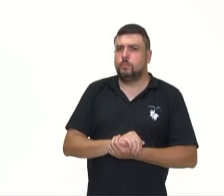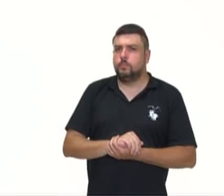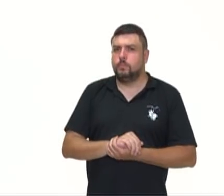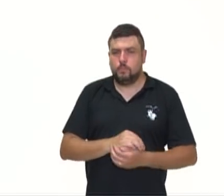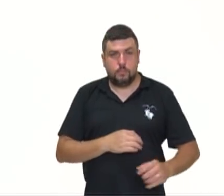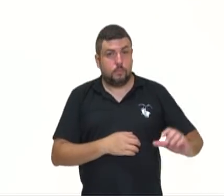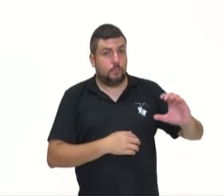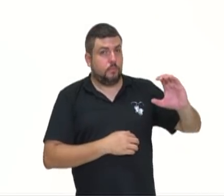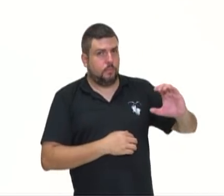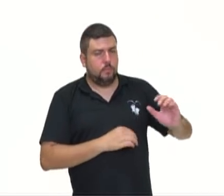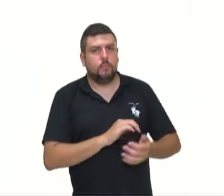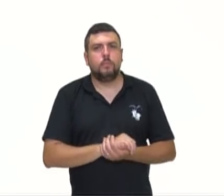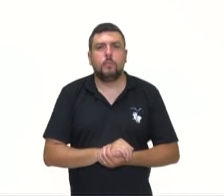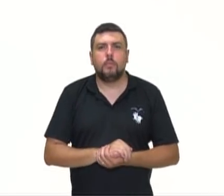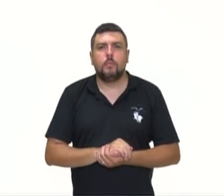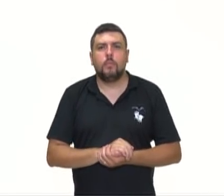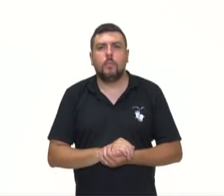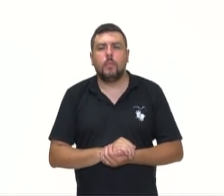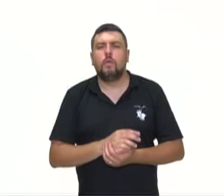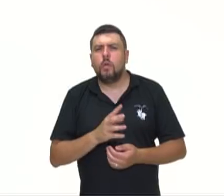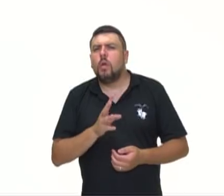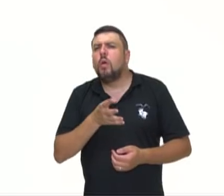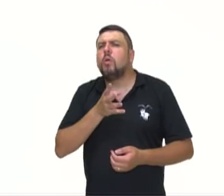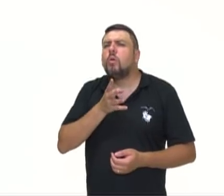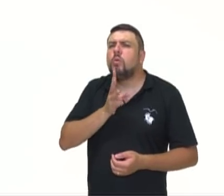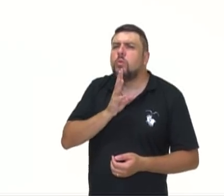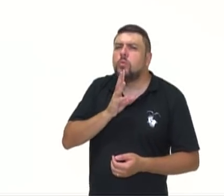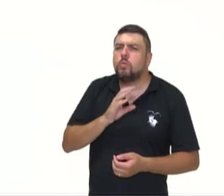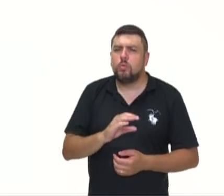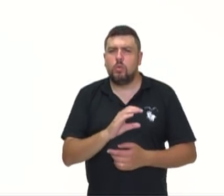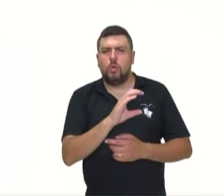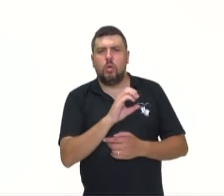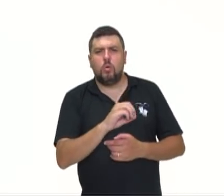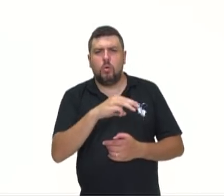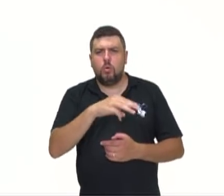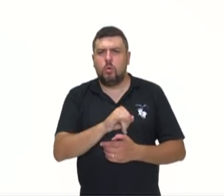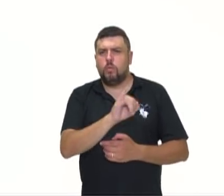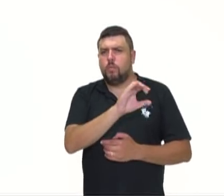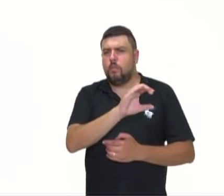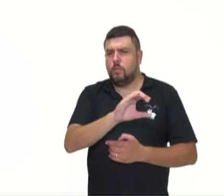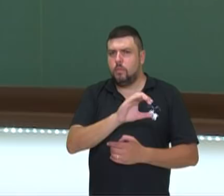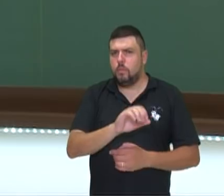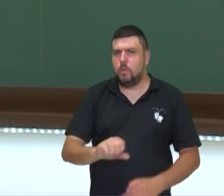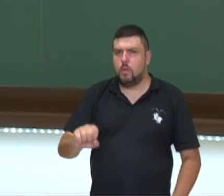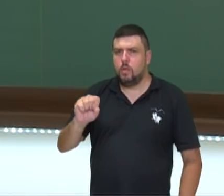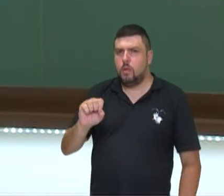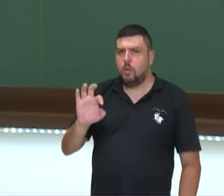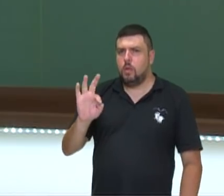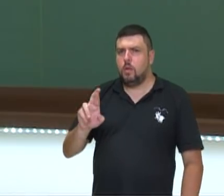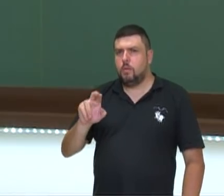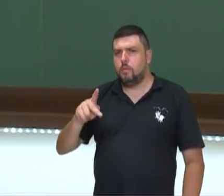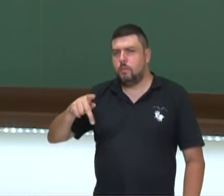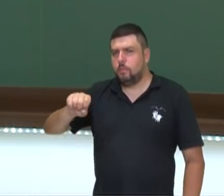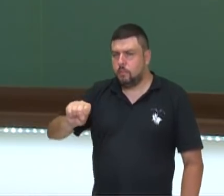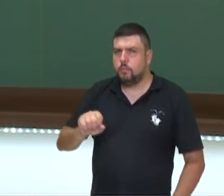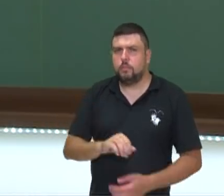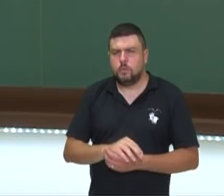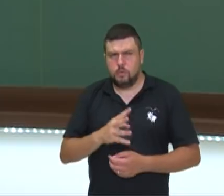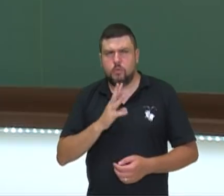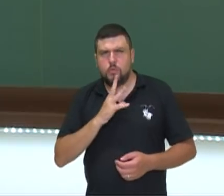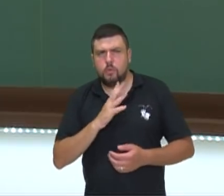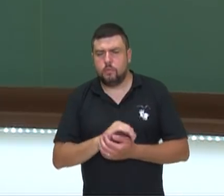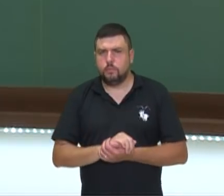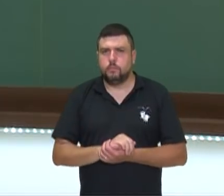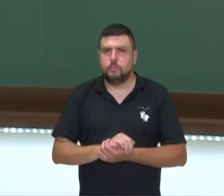comic strips? Você sabe a diferença entre uma e entre outra? Porque assim, tem aquelas que são mais longas, tem aquelas que são mais